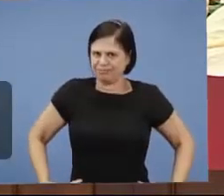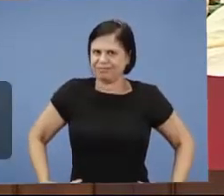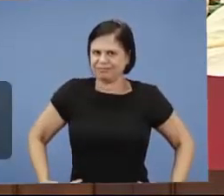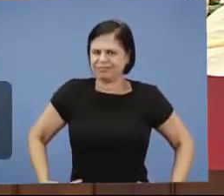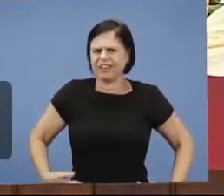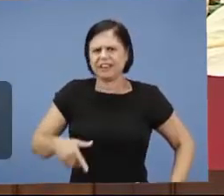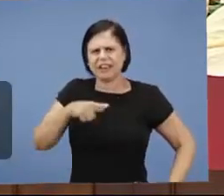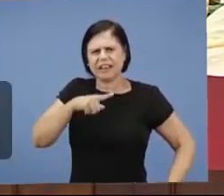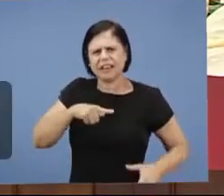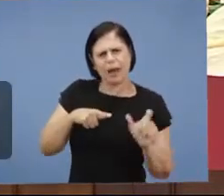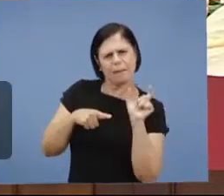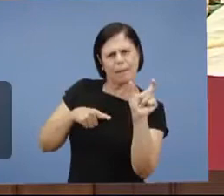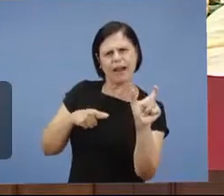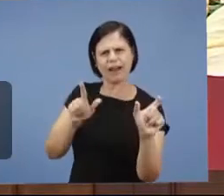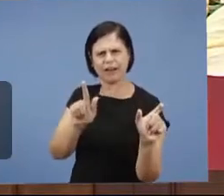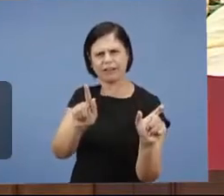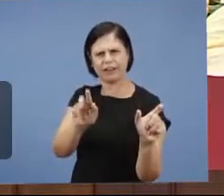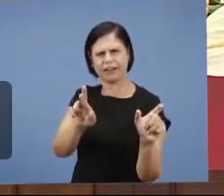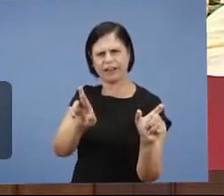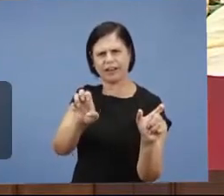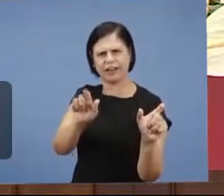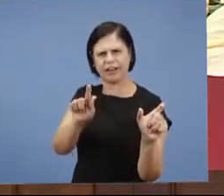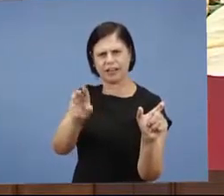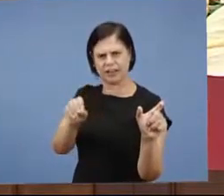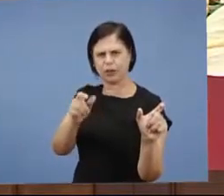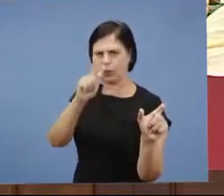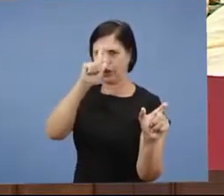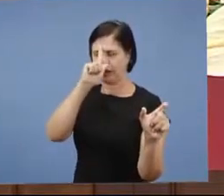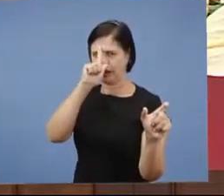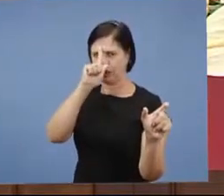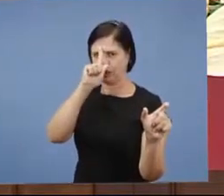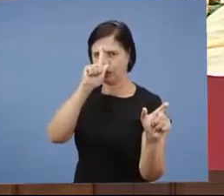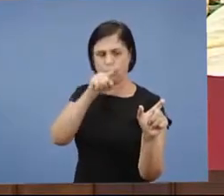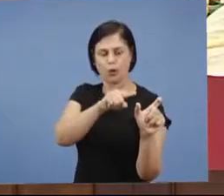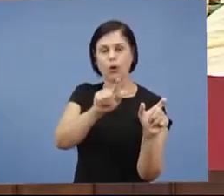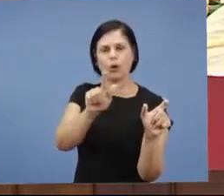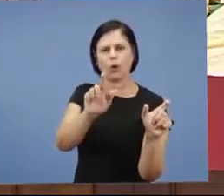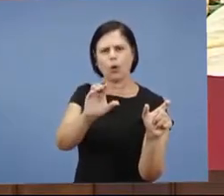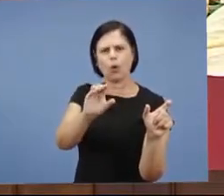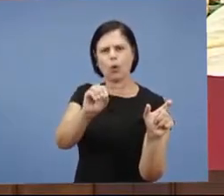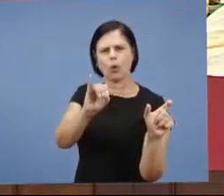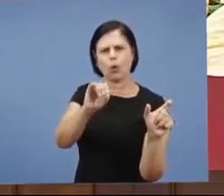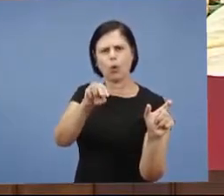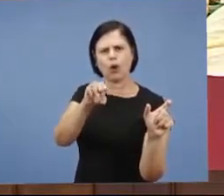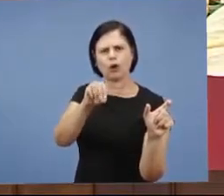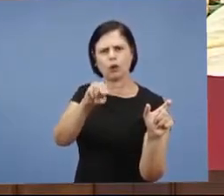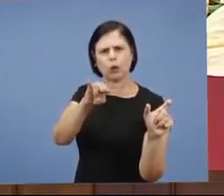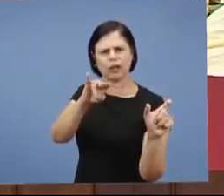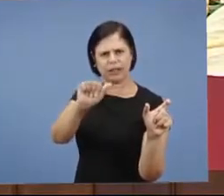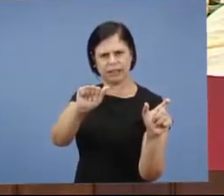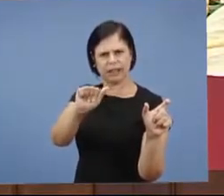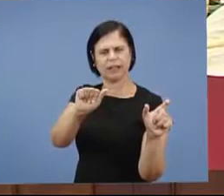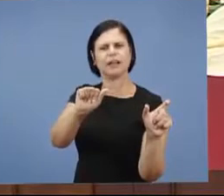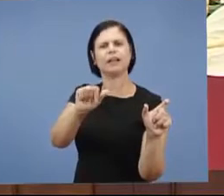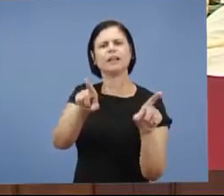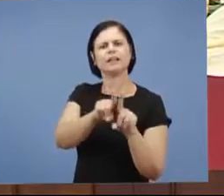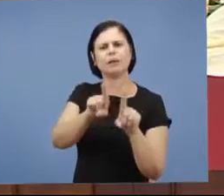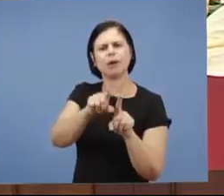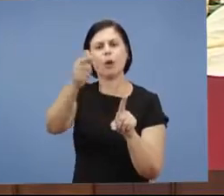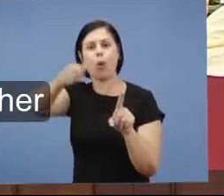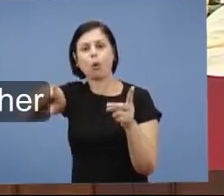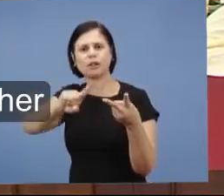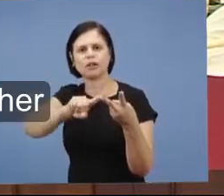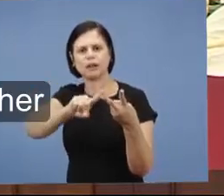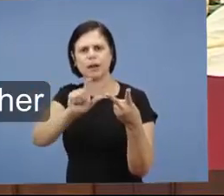uma palavra no grego que se chama koinonia. Existe essa koinonia, existe aquela outra palavra que é